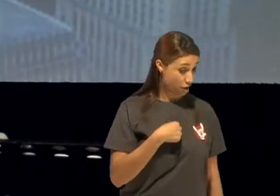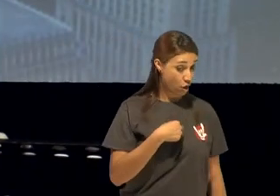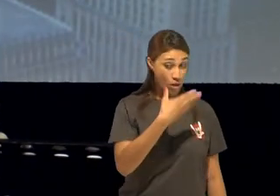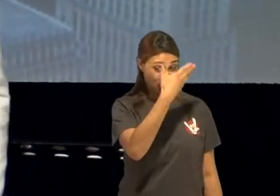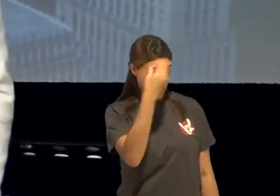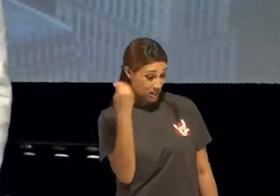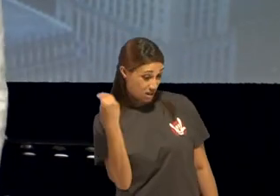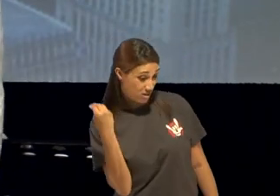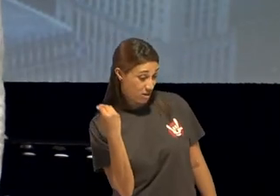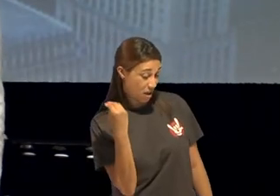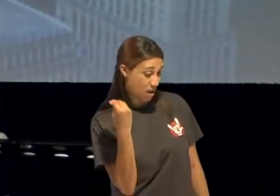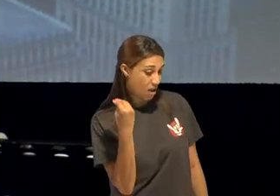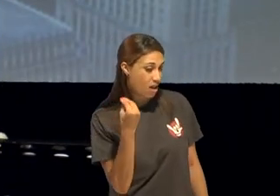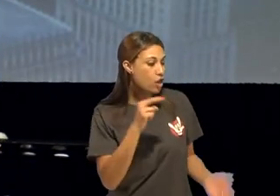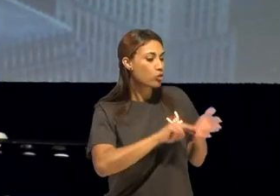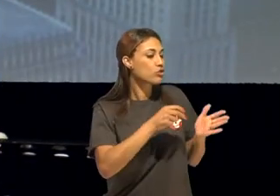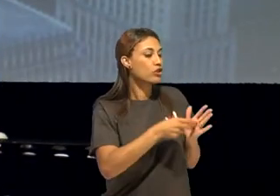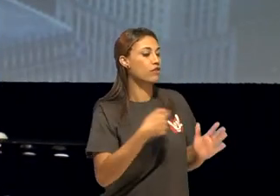que eu te amo menos.